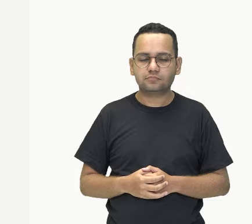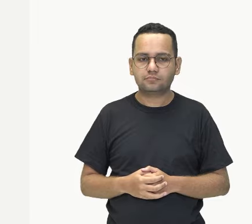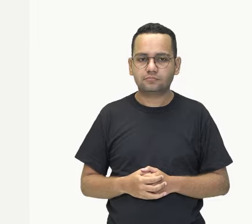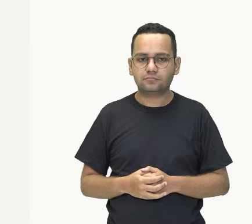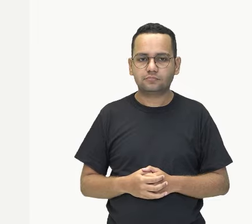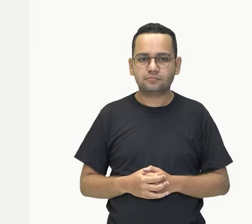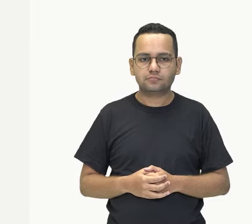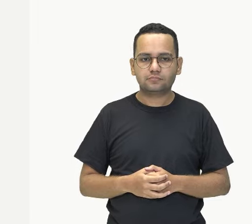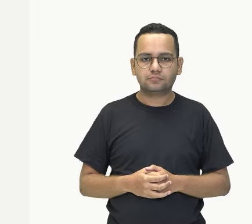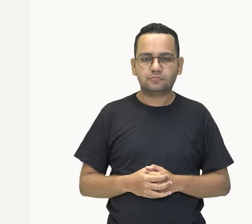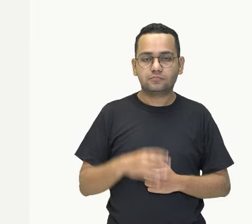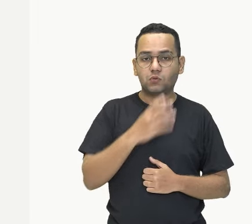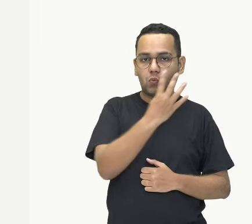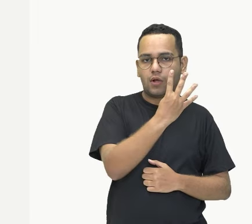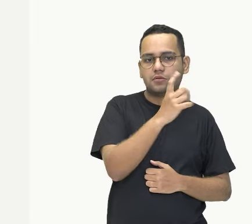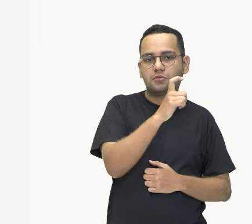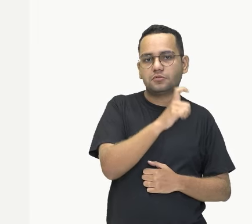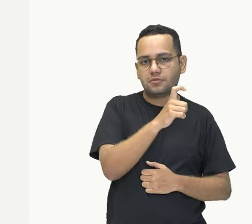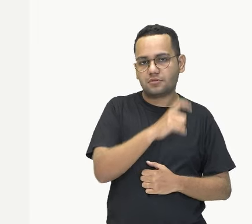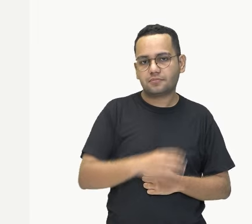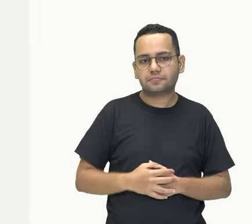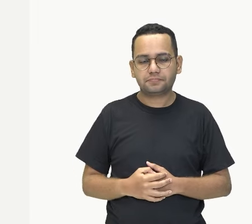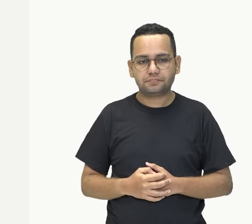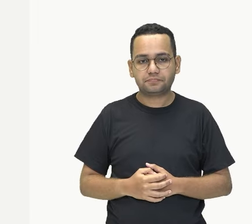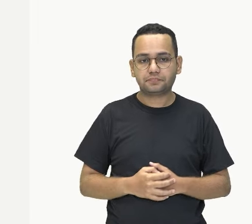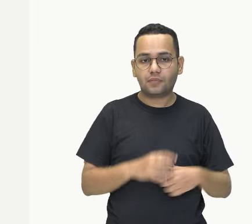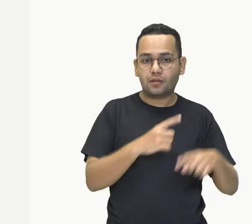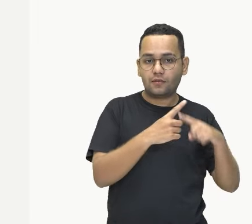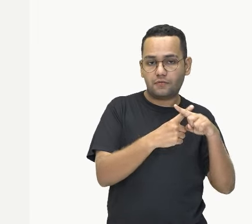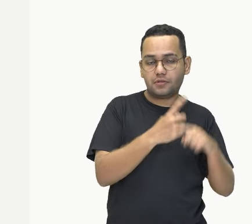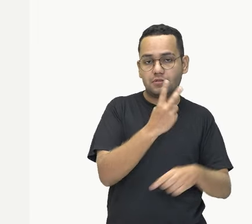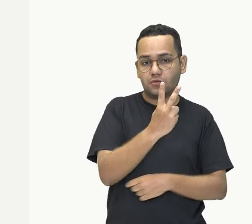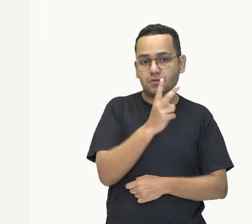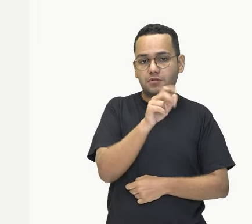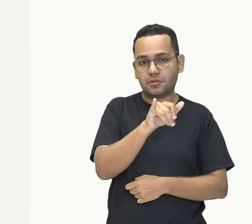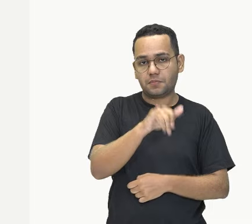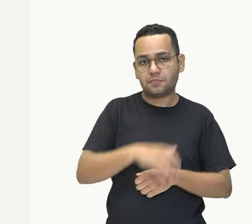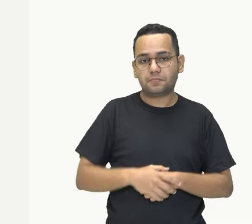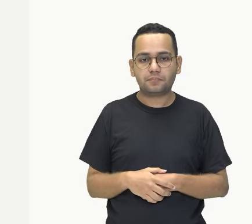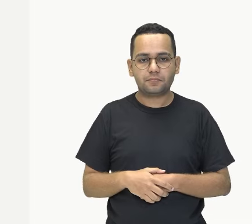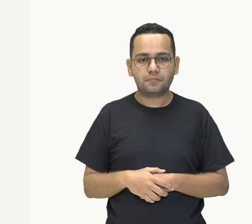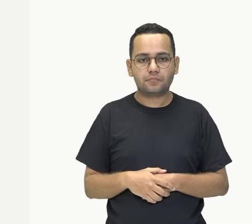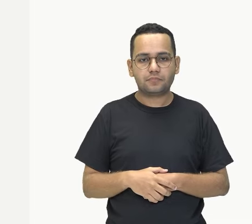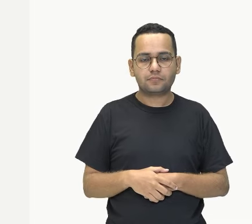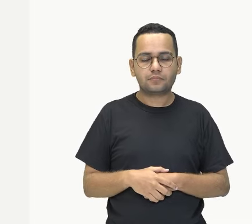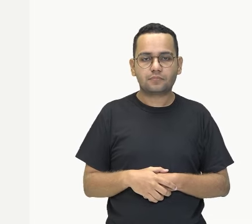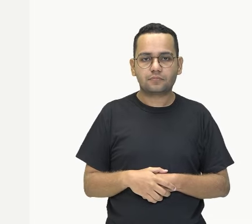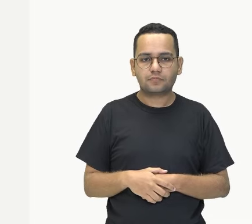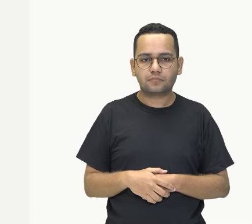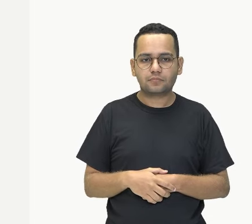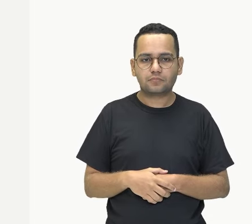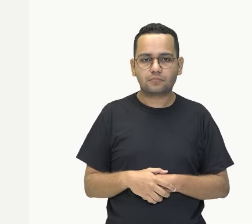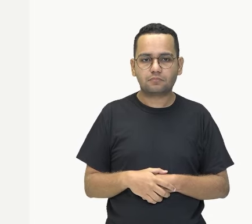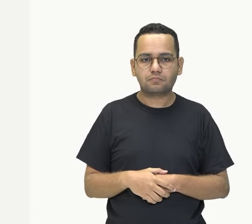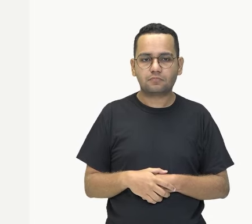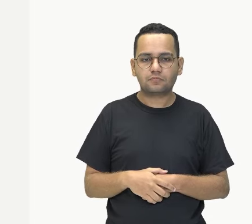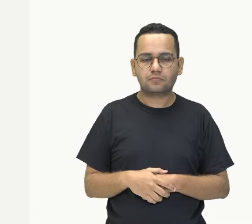tenho 4x vezes 2y, quanto que eu vou ter